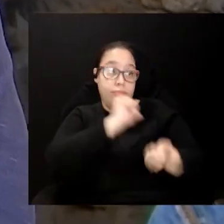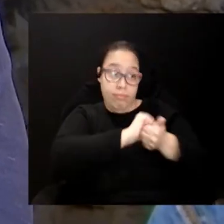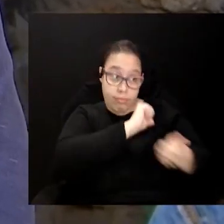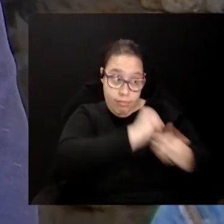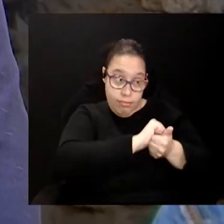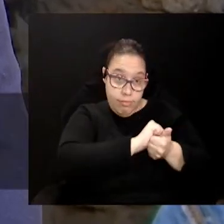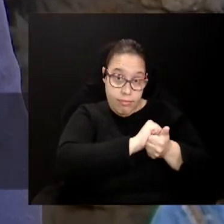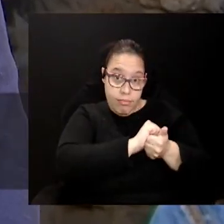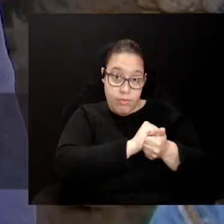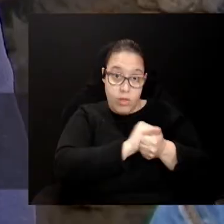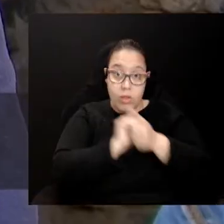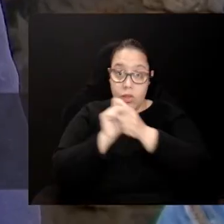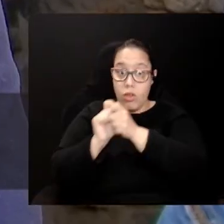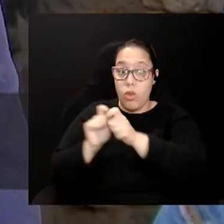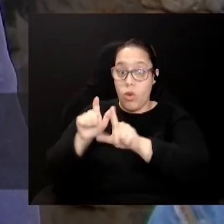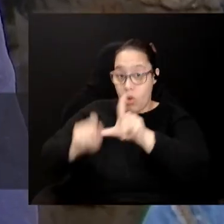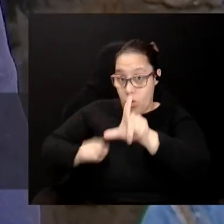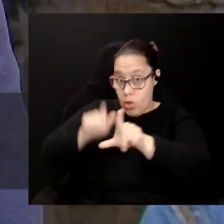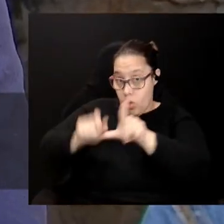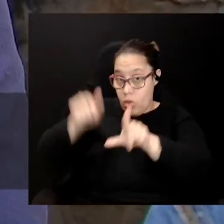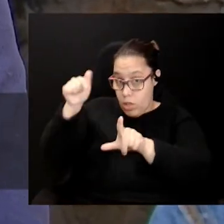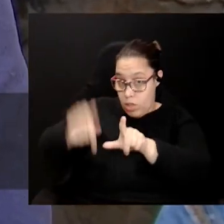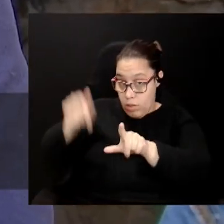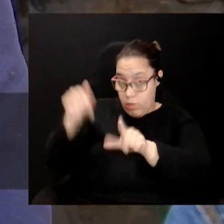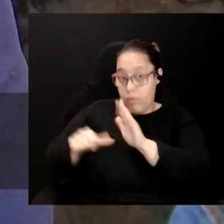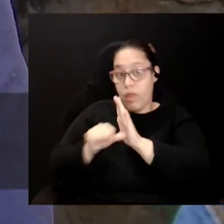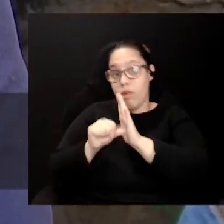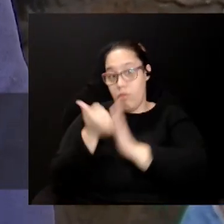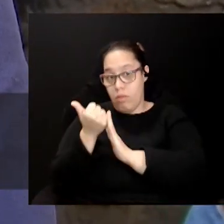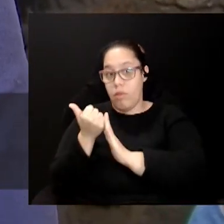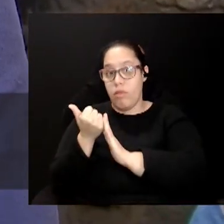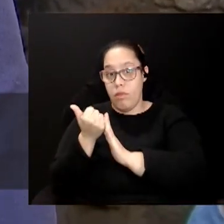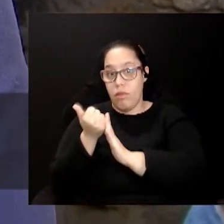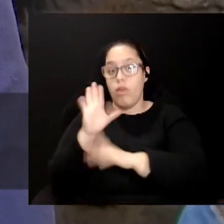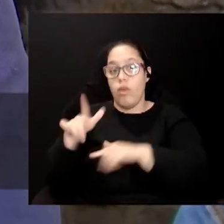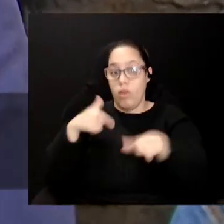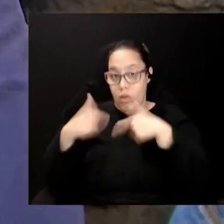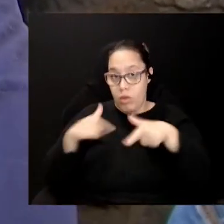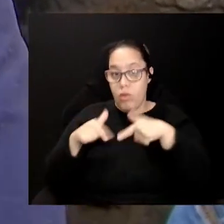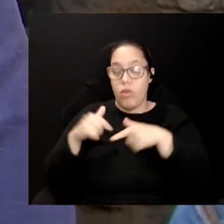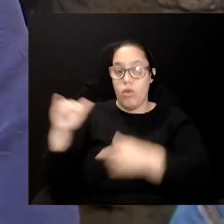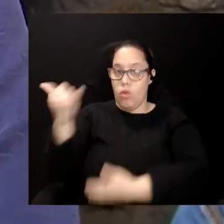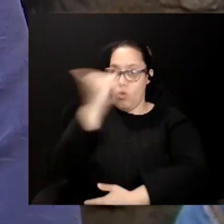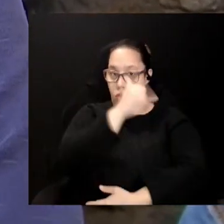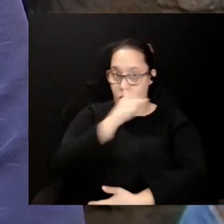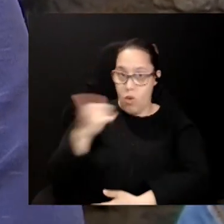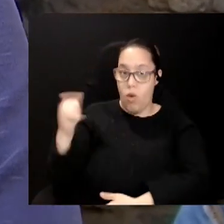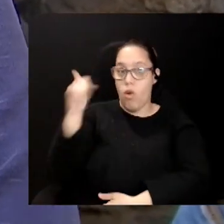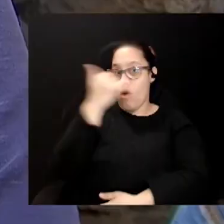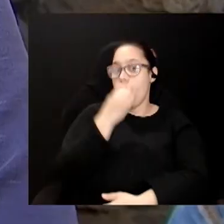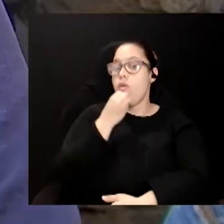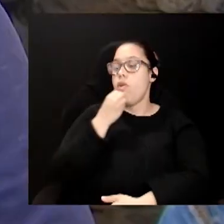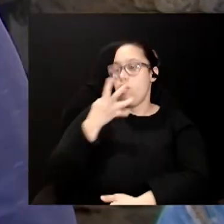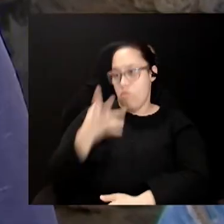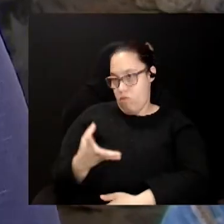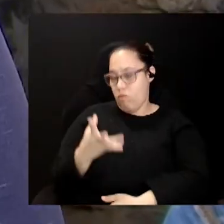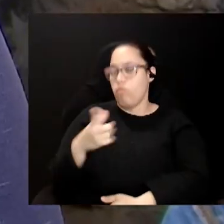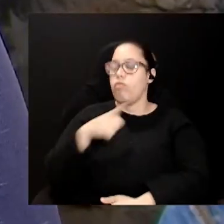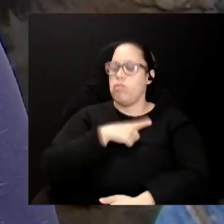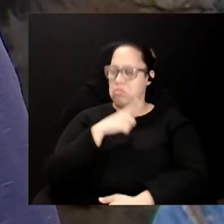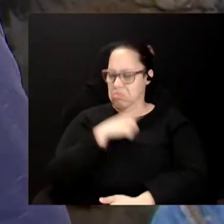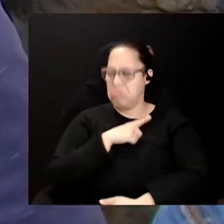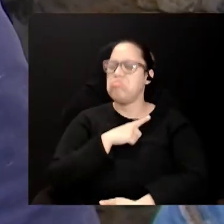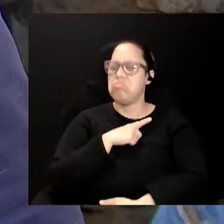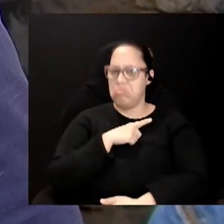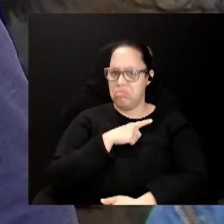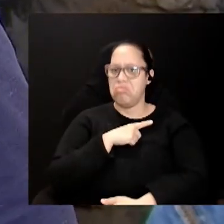de logística aqui no Ceprocamp, primeira vez, porque já trabalhei na área do aeroporto antes, era bom. Então eu tenho muita facilidade